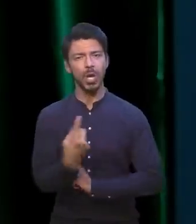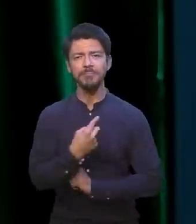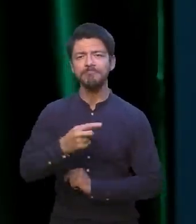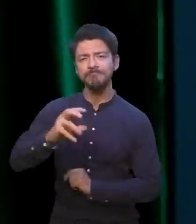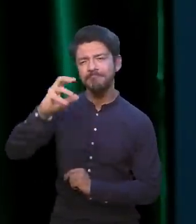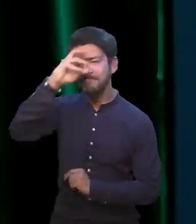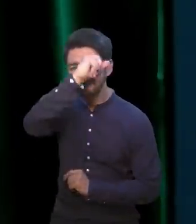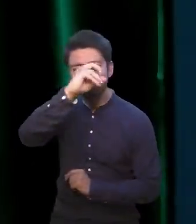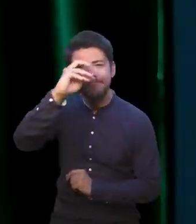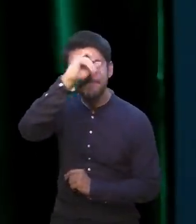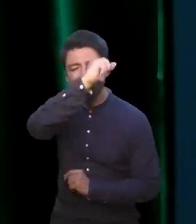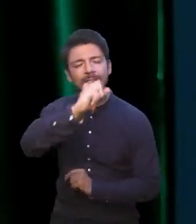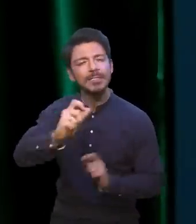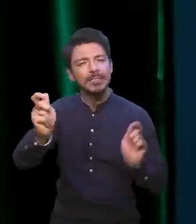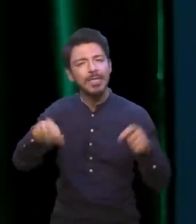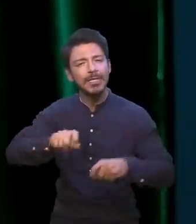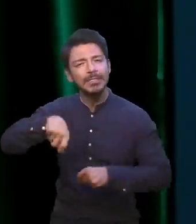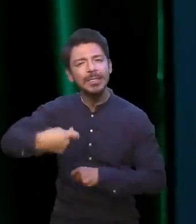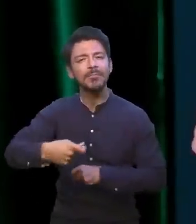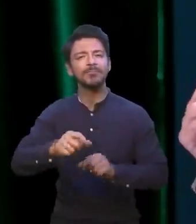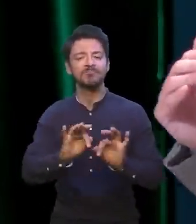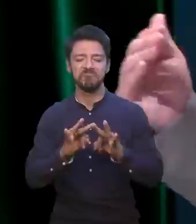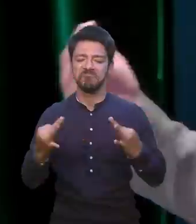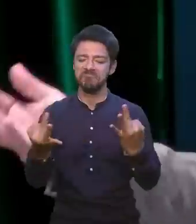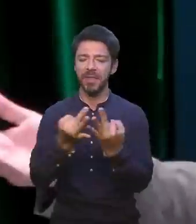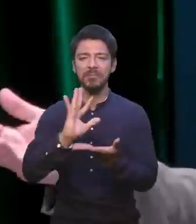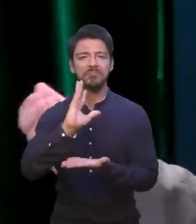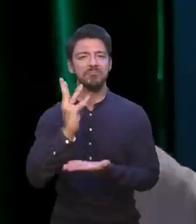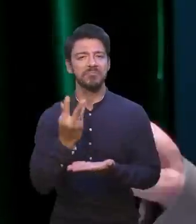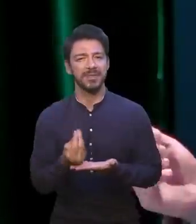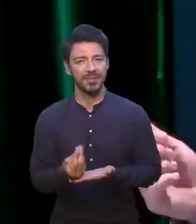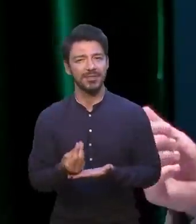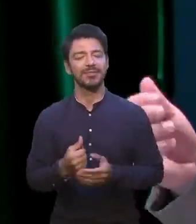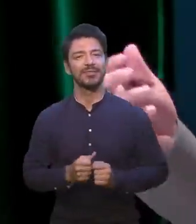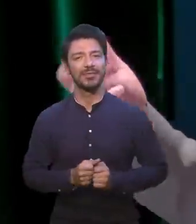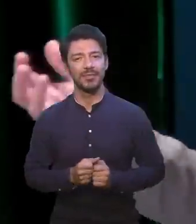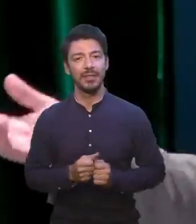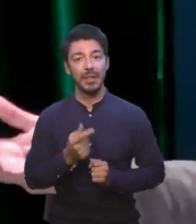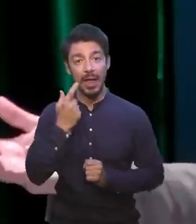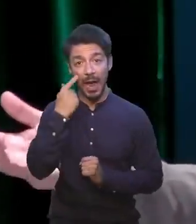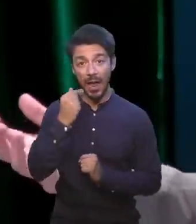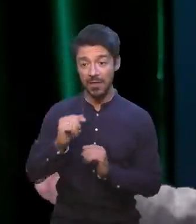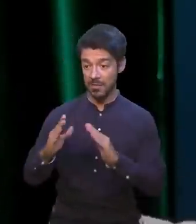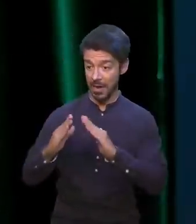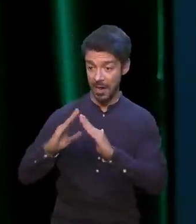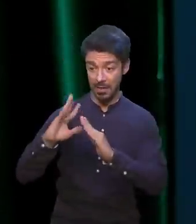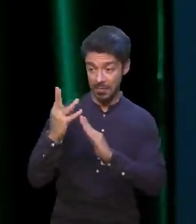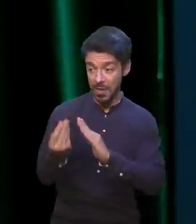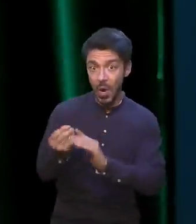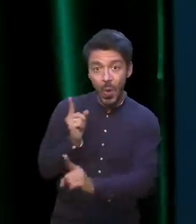para que nesses desafios, nós possamos ali encontrar o ombro amigo, a mão amiga.